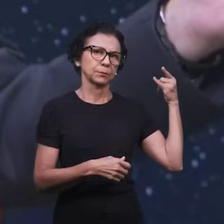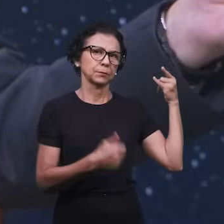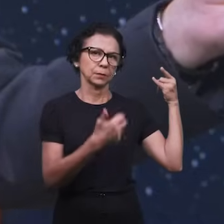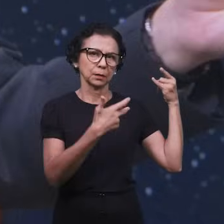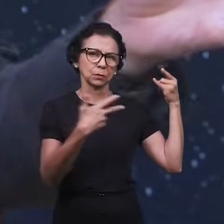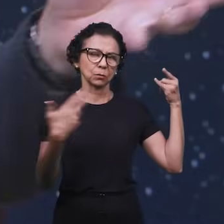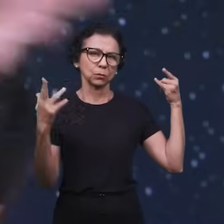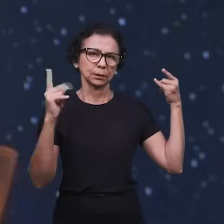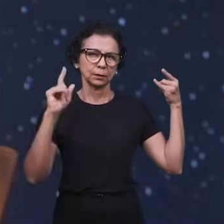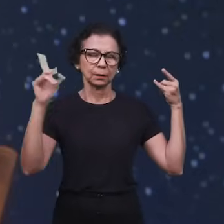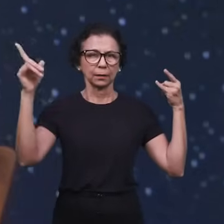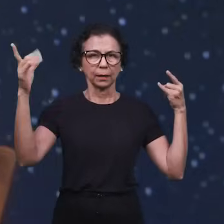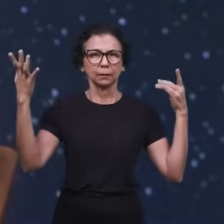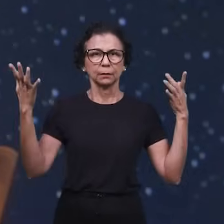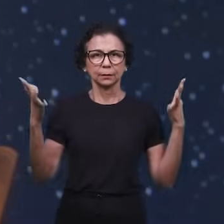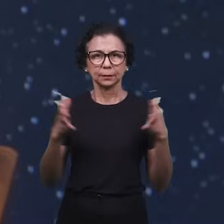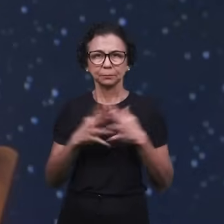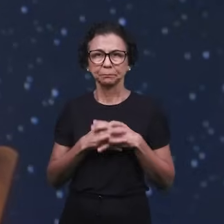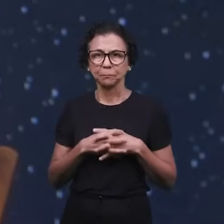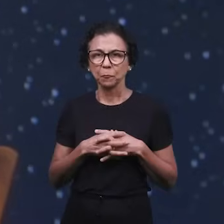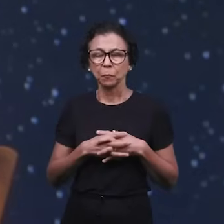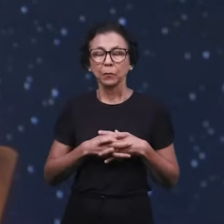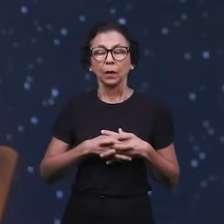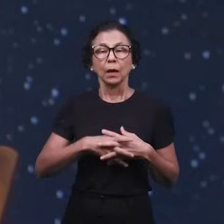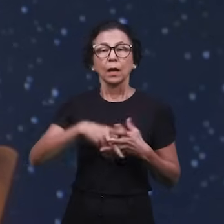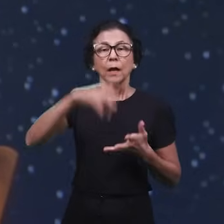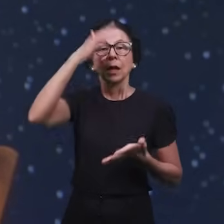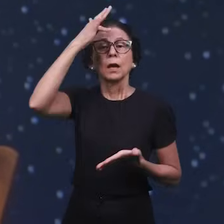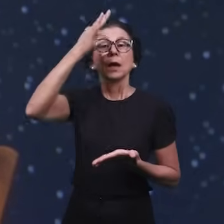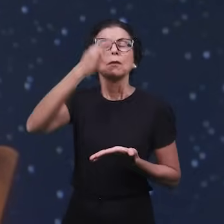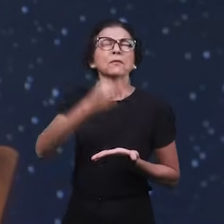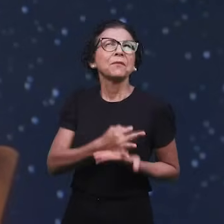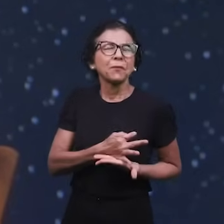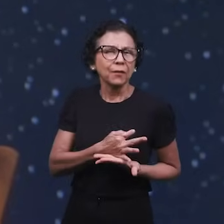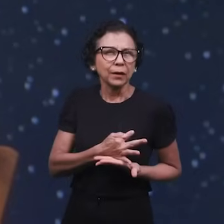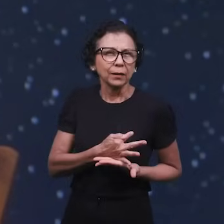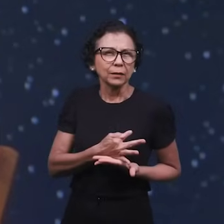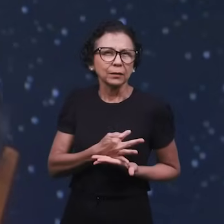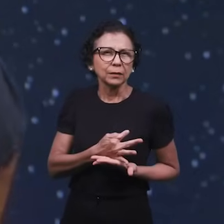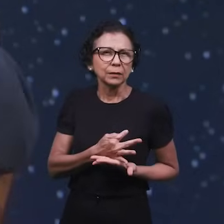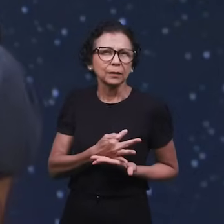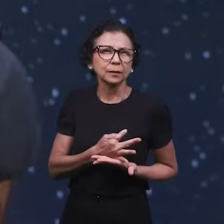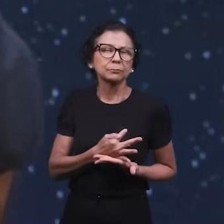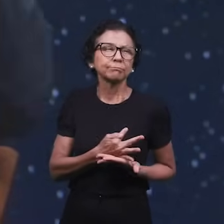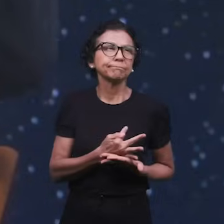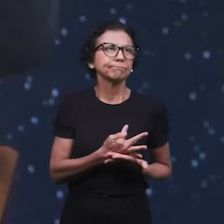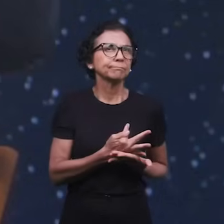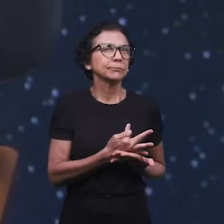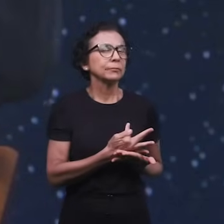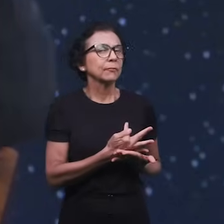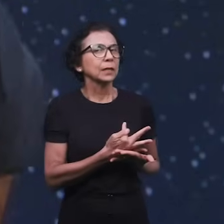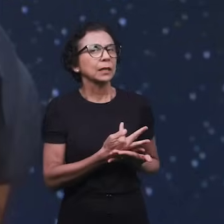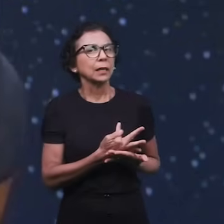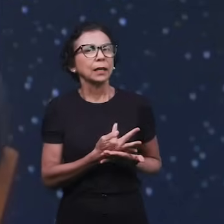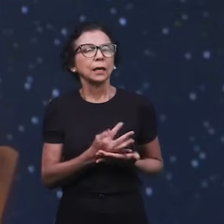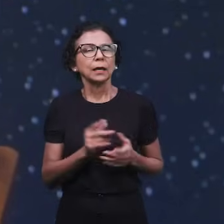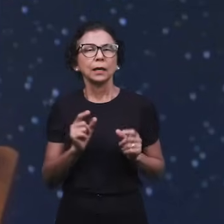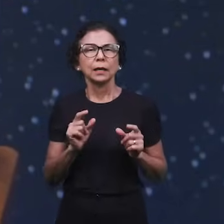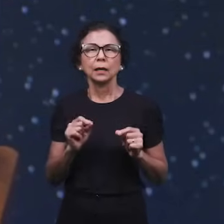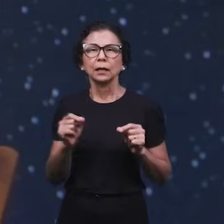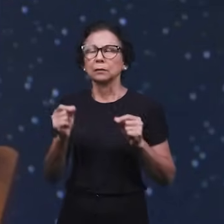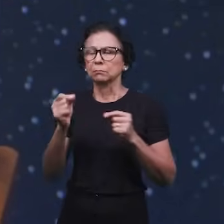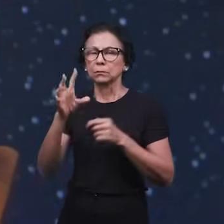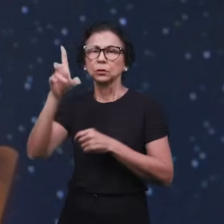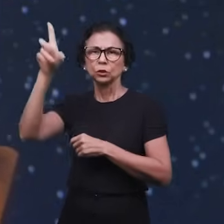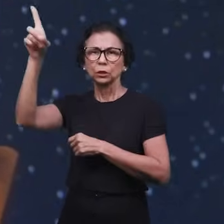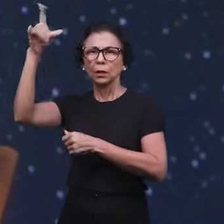eminentemente espiritual. A fé é uma fé também naquilo que vem de cima, naquilo